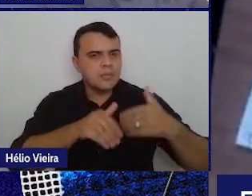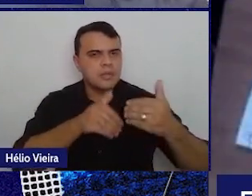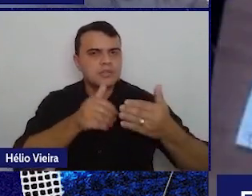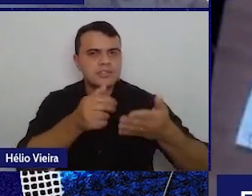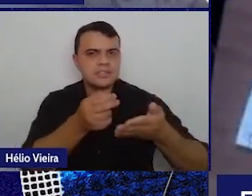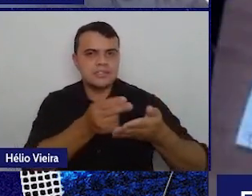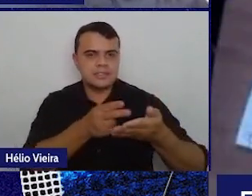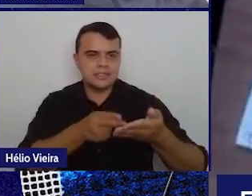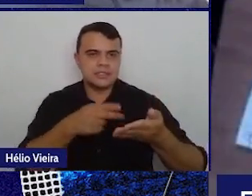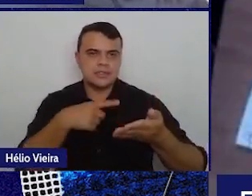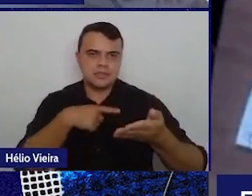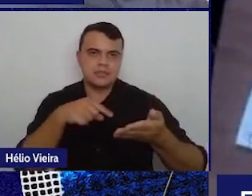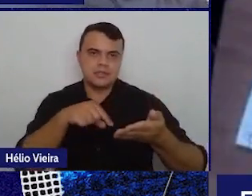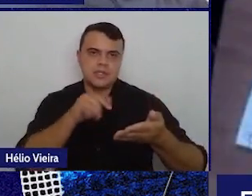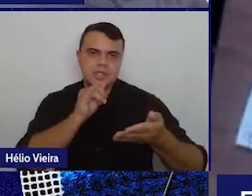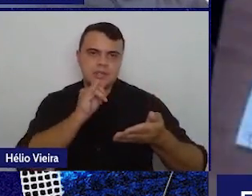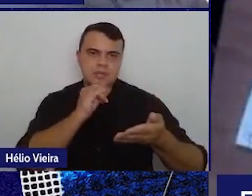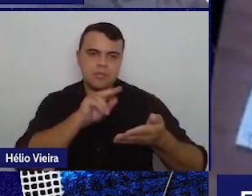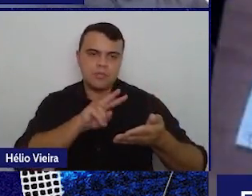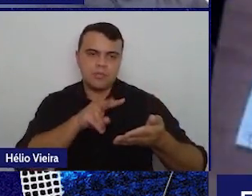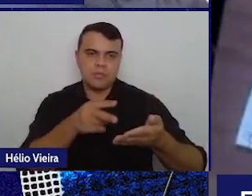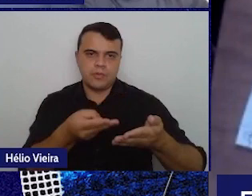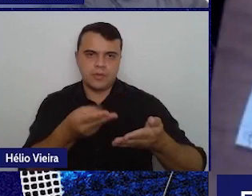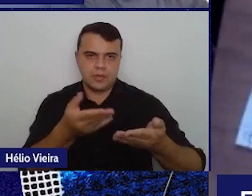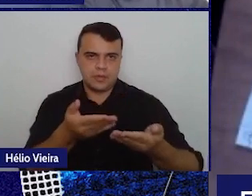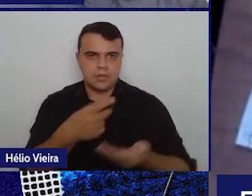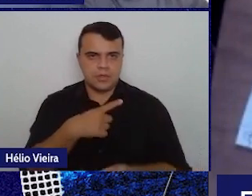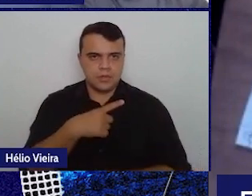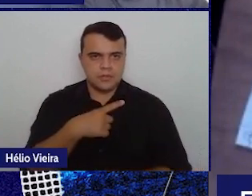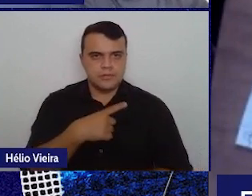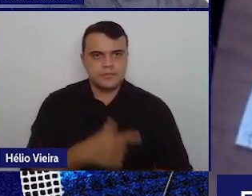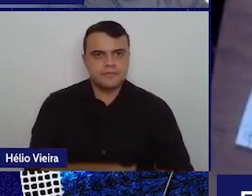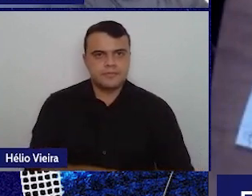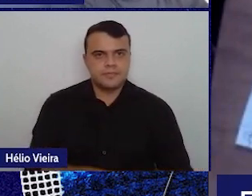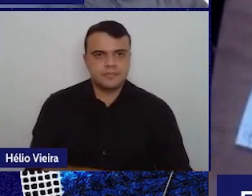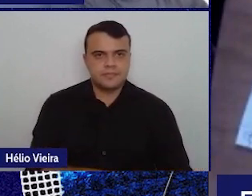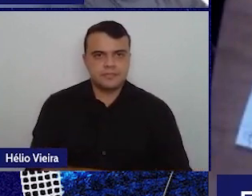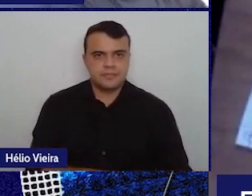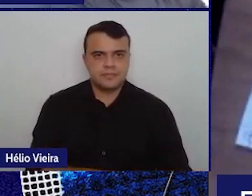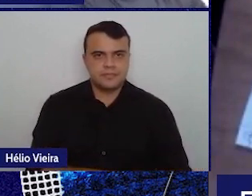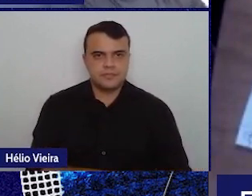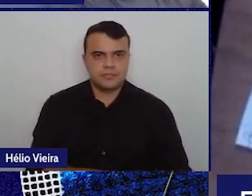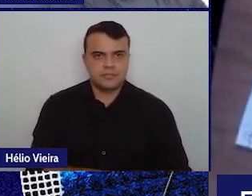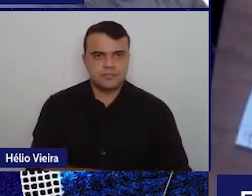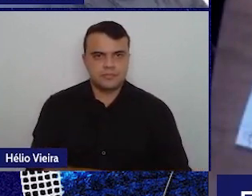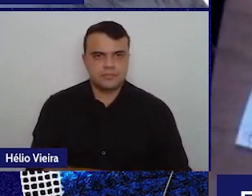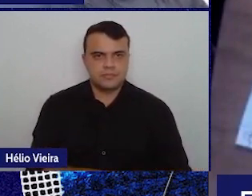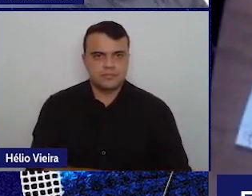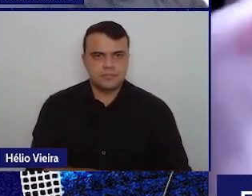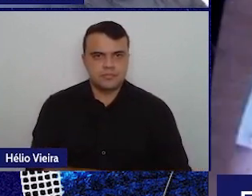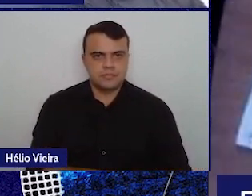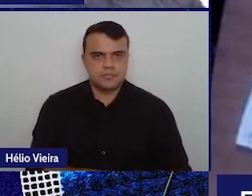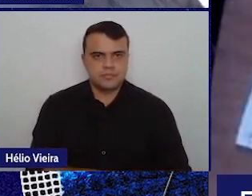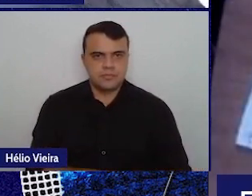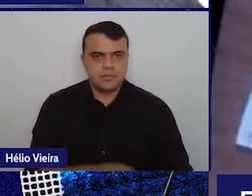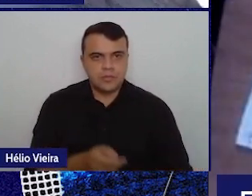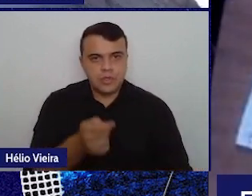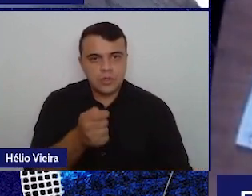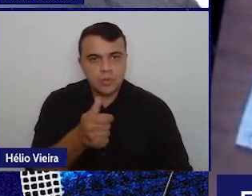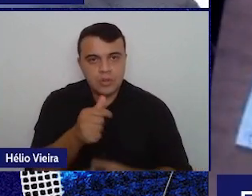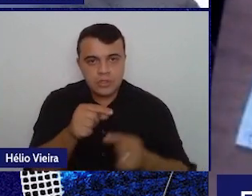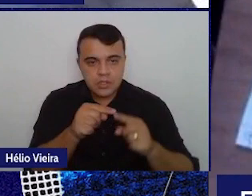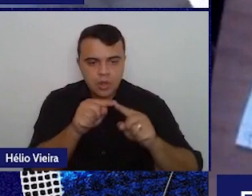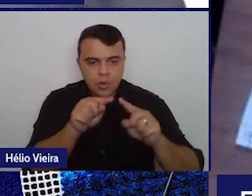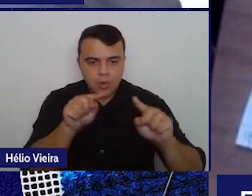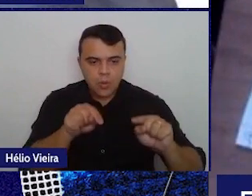desenhos. Deixa eu só inverter a fita que ela entrou com brilho contrário. Olha, quase um quadrado. A gente